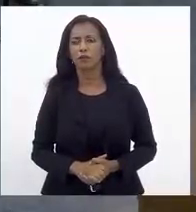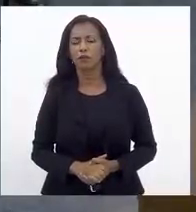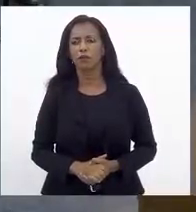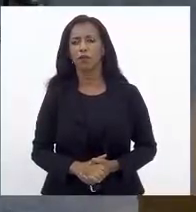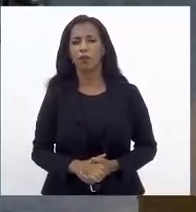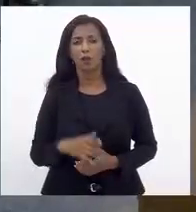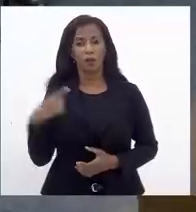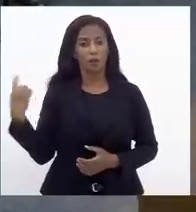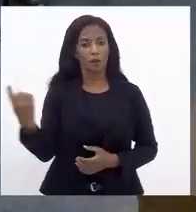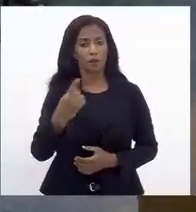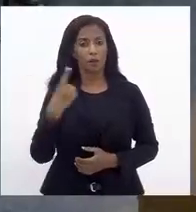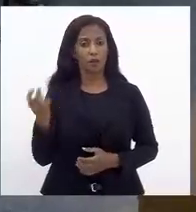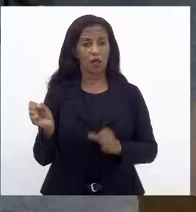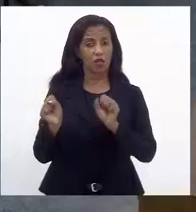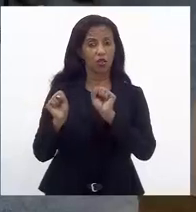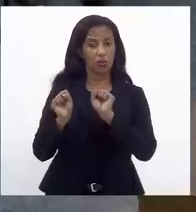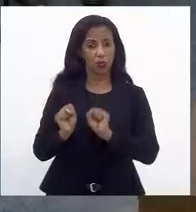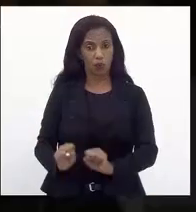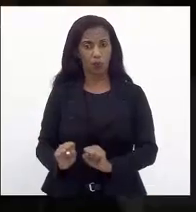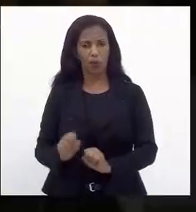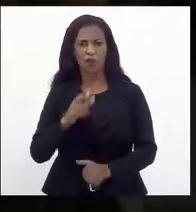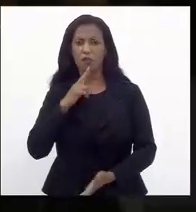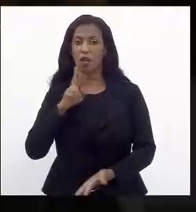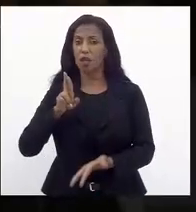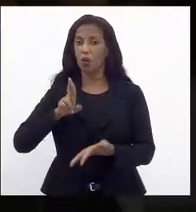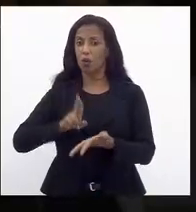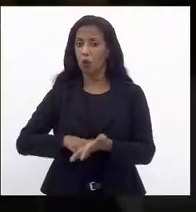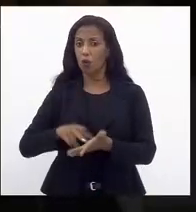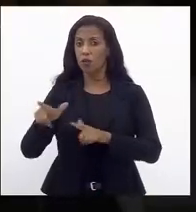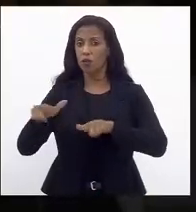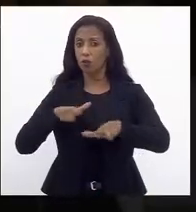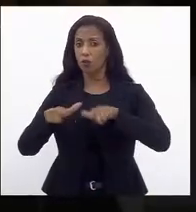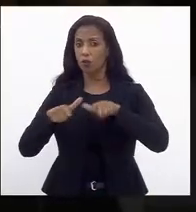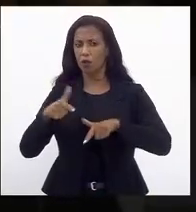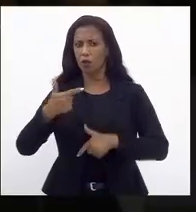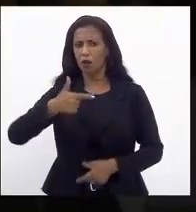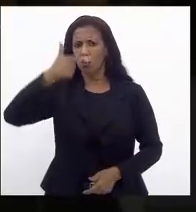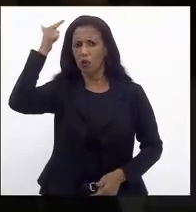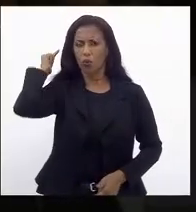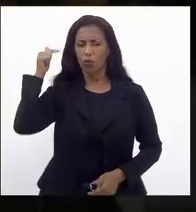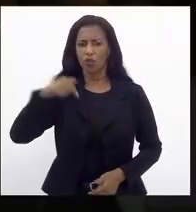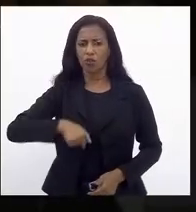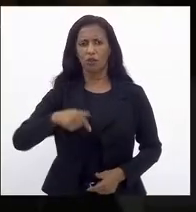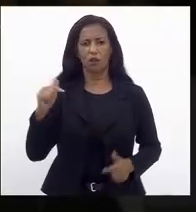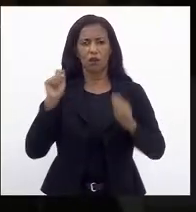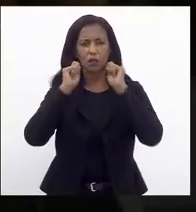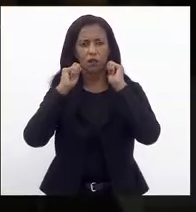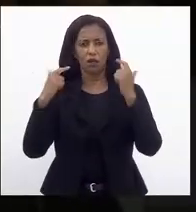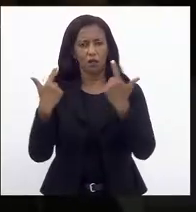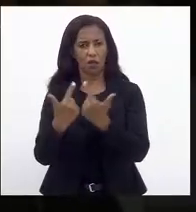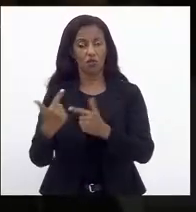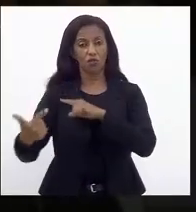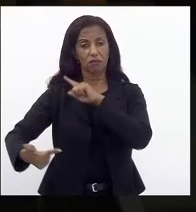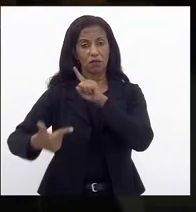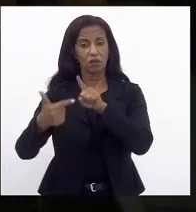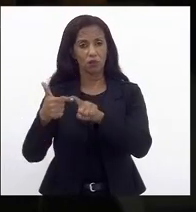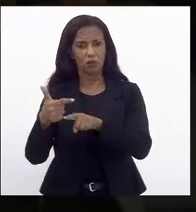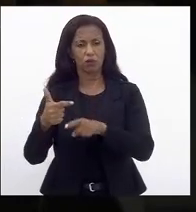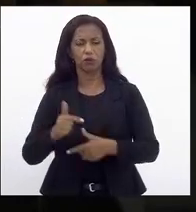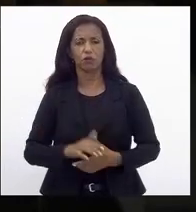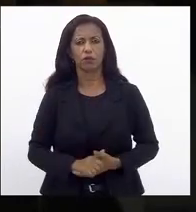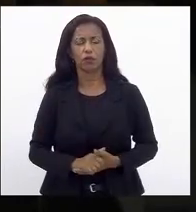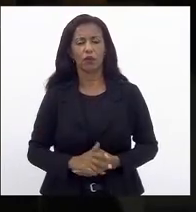e para que a gente possa reconhecer o trabalho que o Luís faz aqui nessa casa segundo